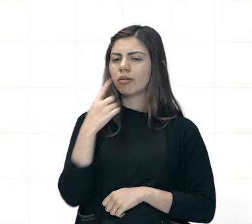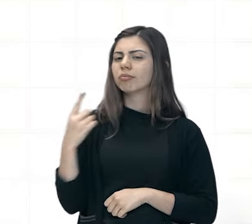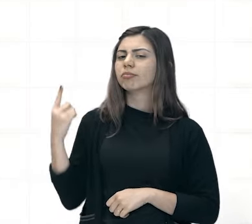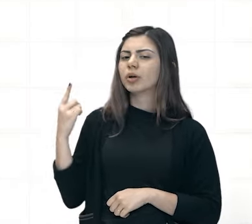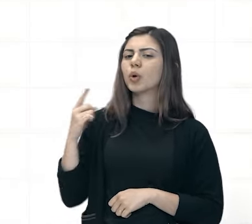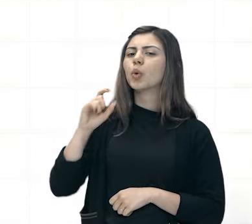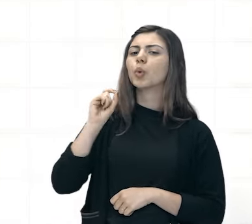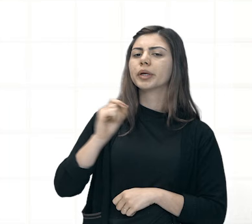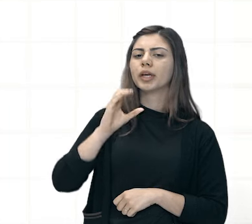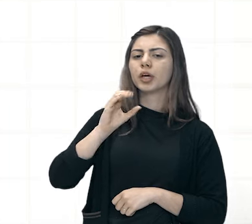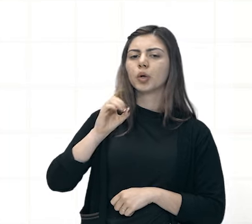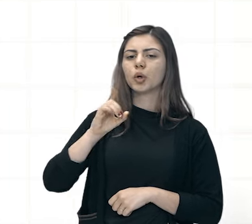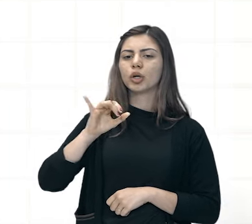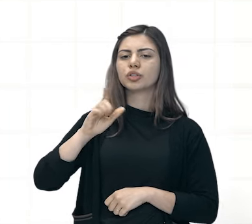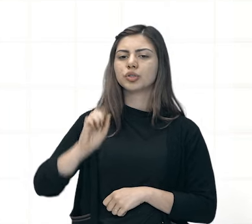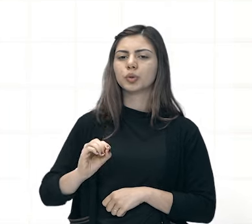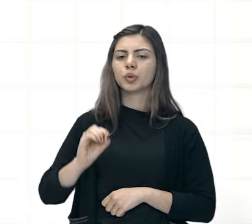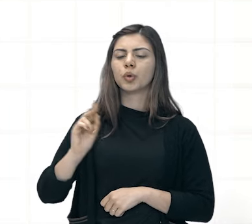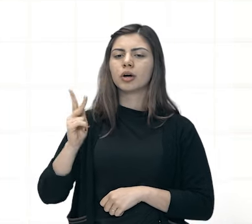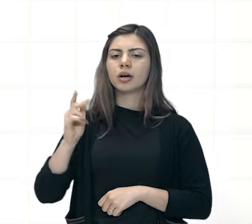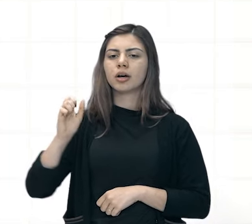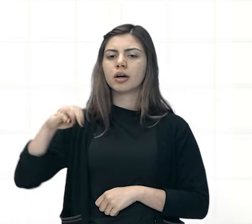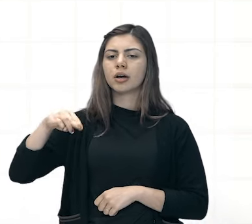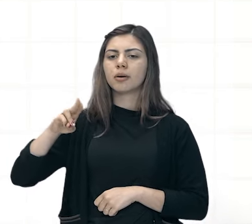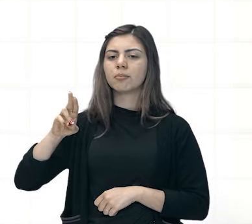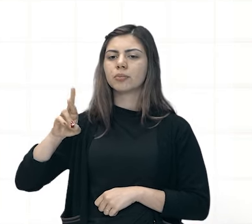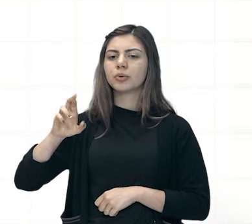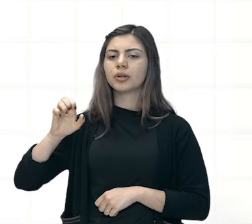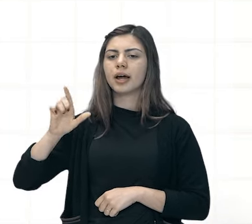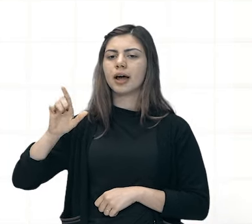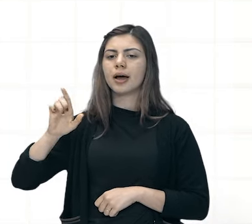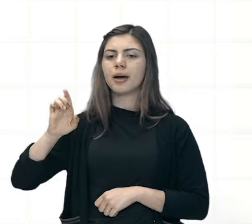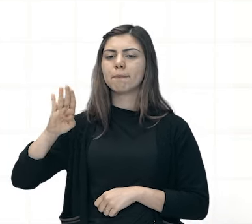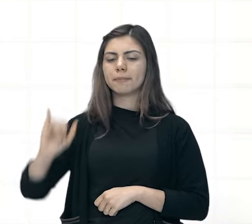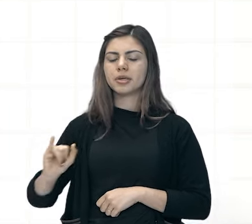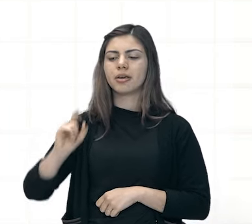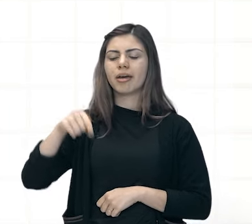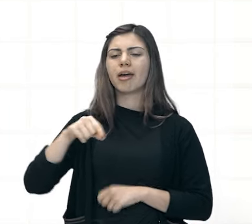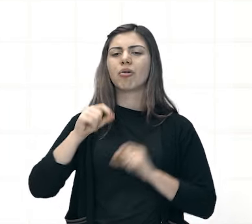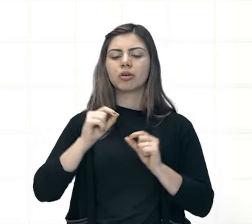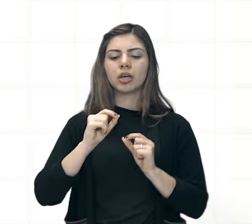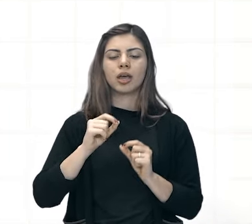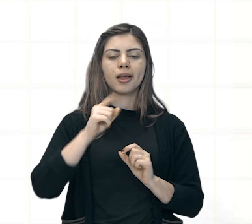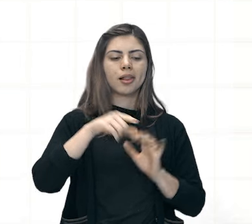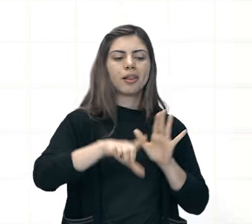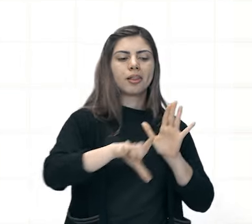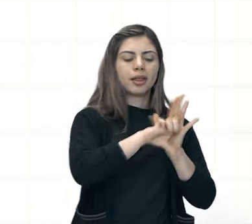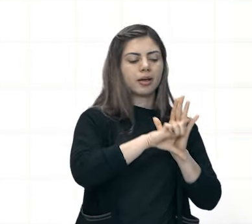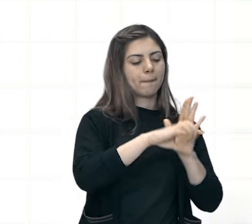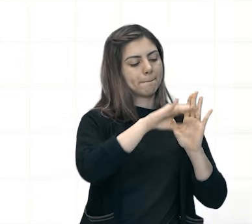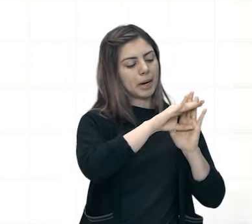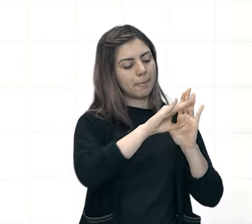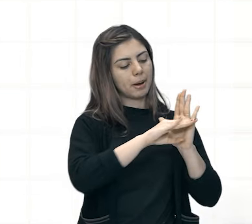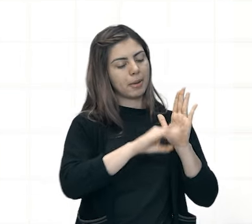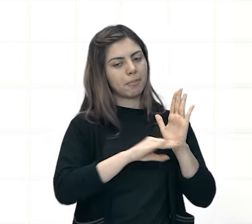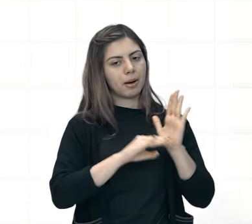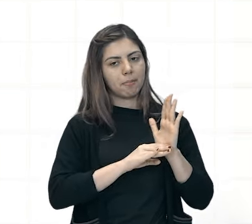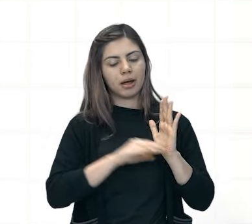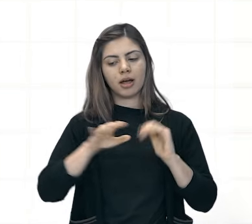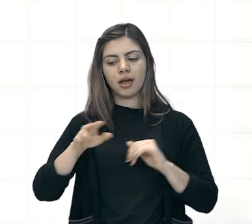o Código de Hammurabi, que é aquele conjunto de leis escritas da civilização